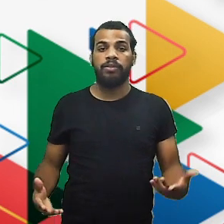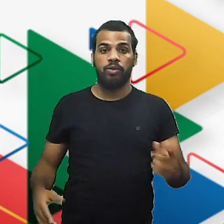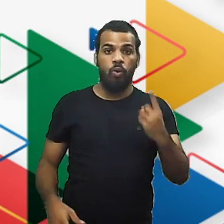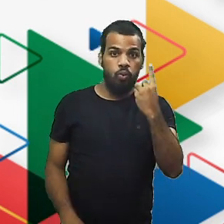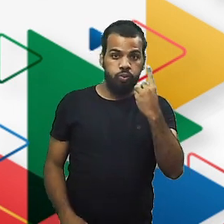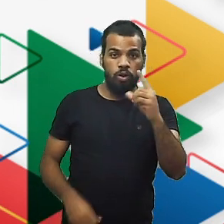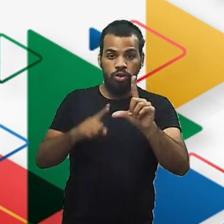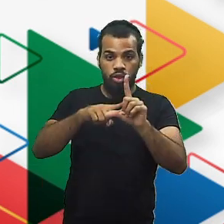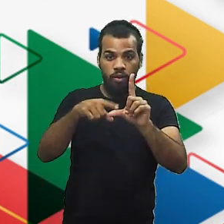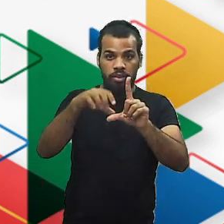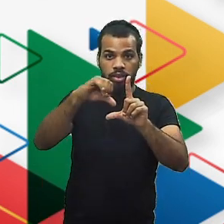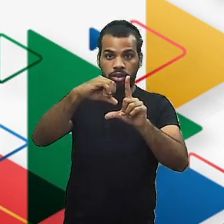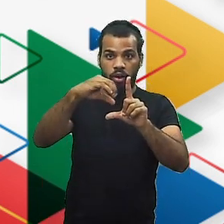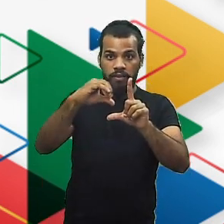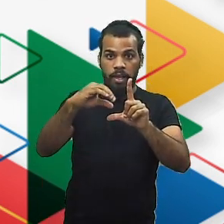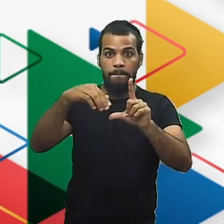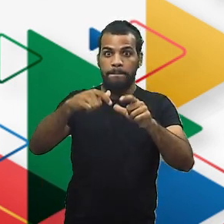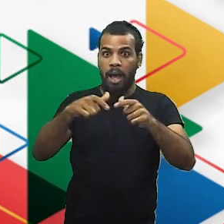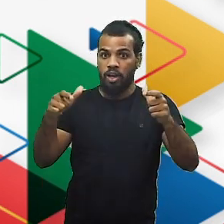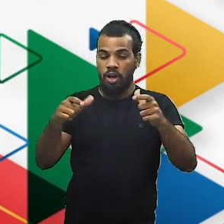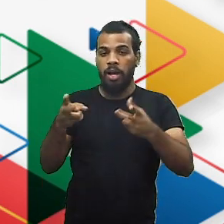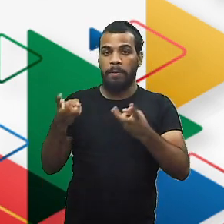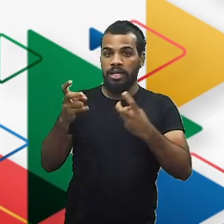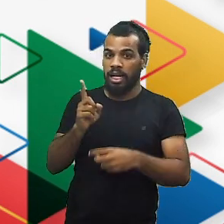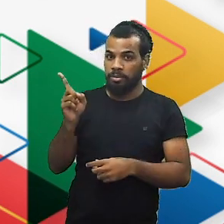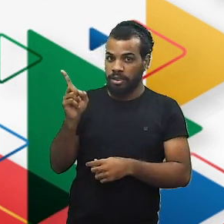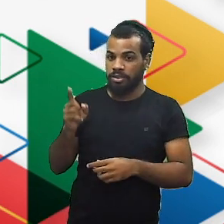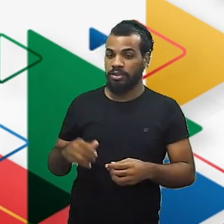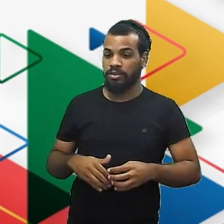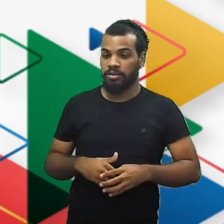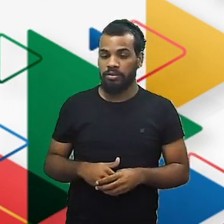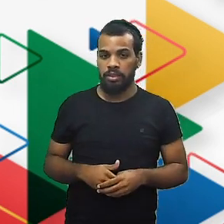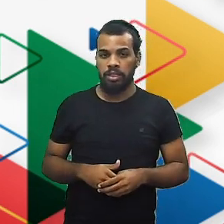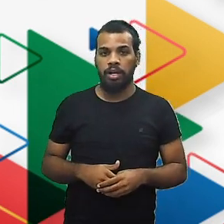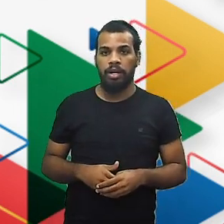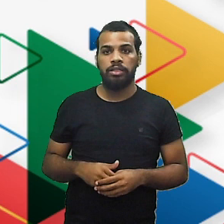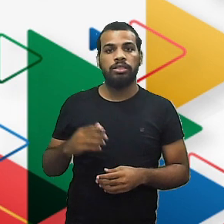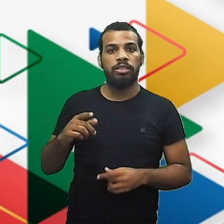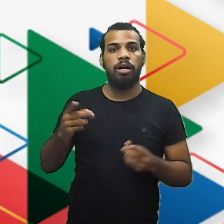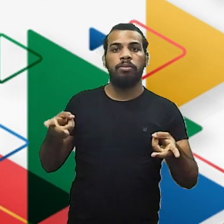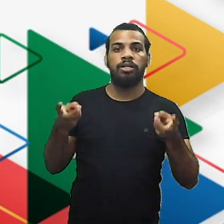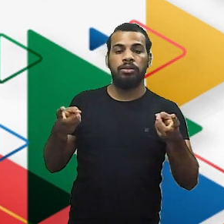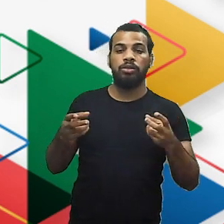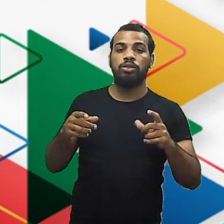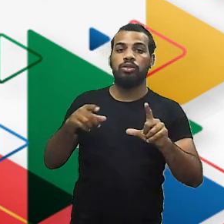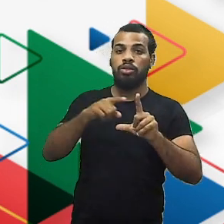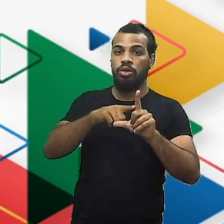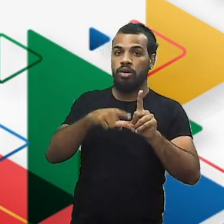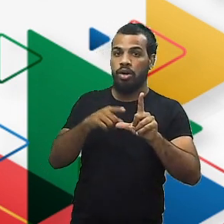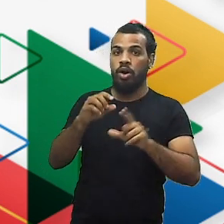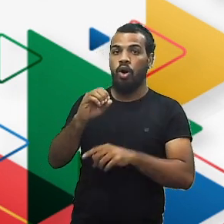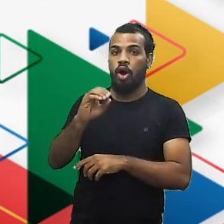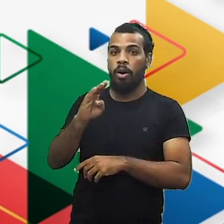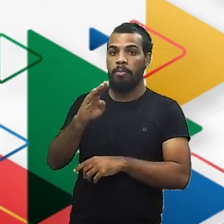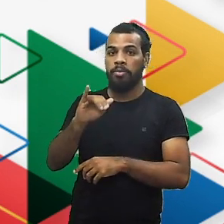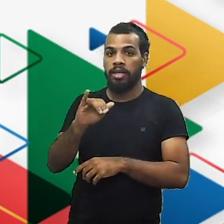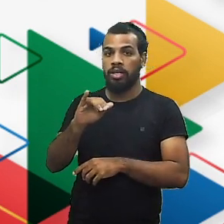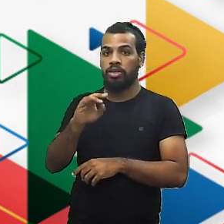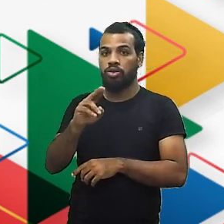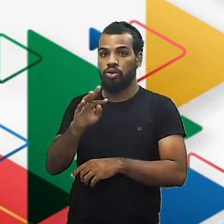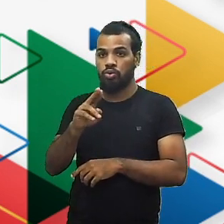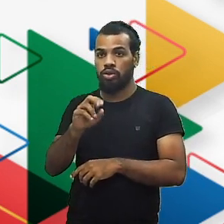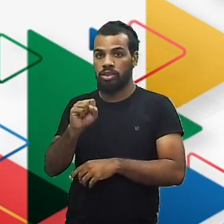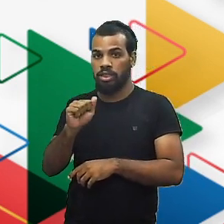90 graus, você percebe na figura também, você vai poder julgar o triângulo como obtusângulo,